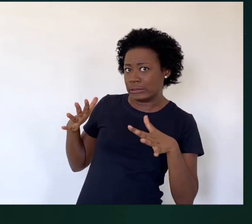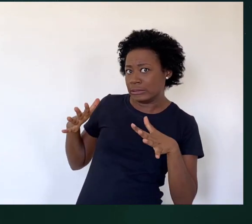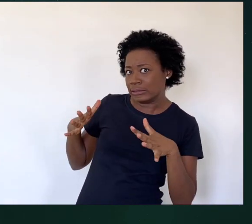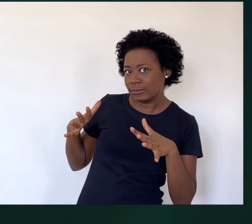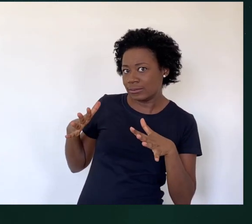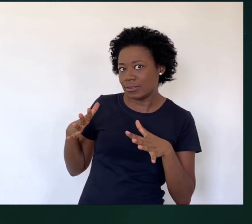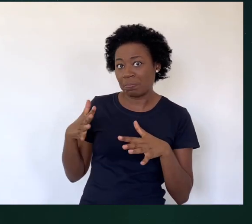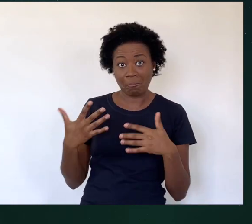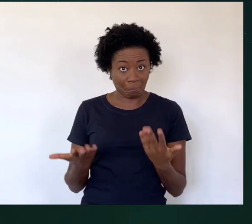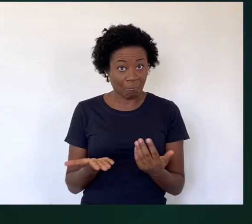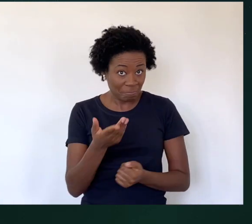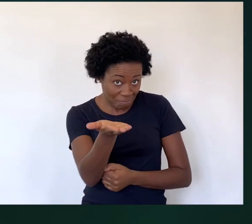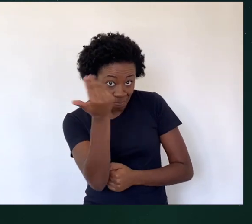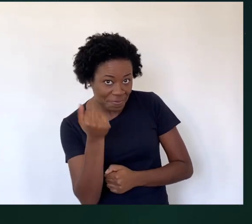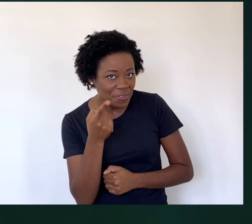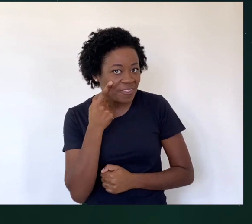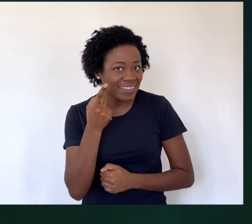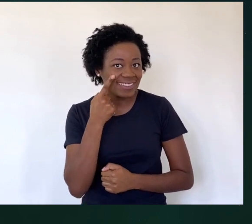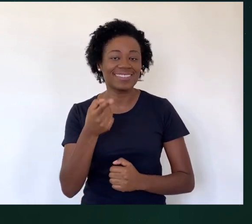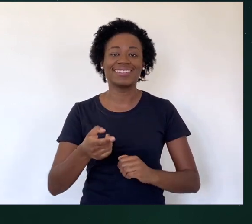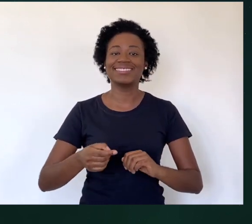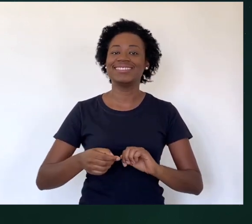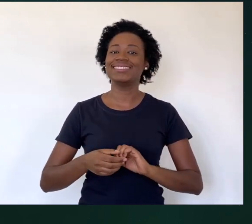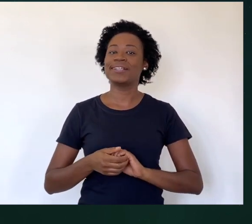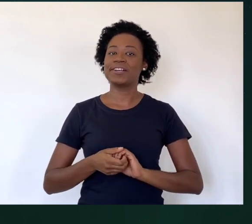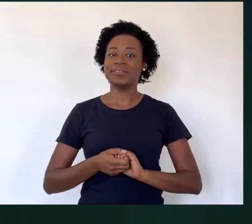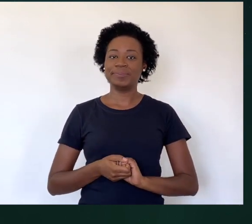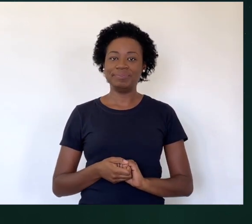assustador? Vamos ver.